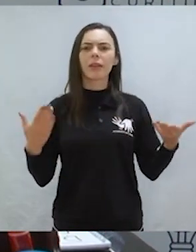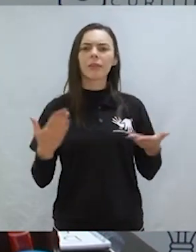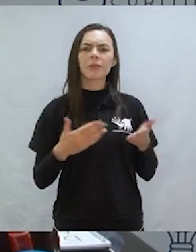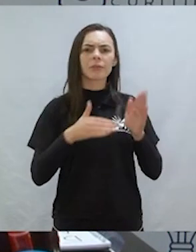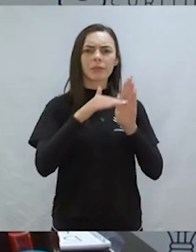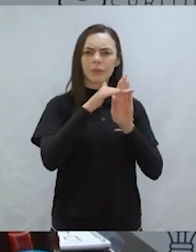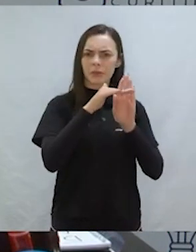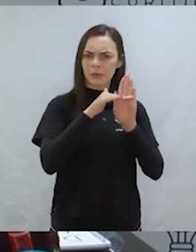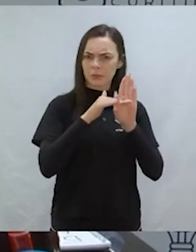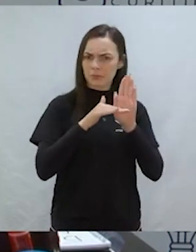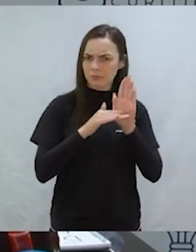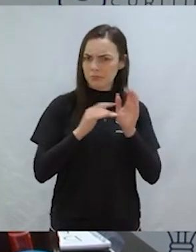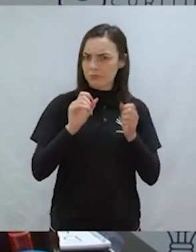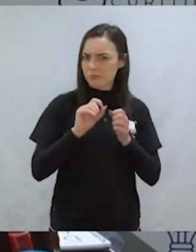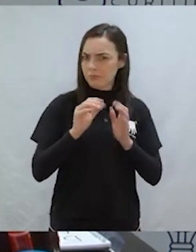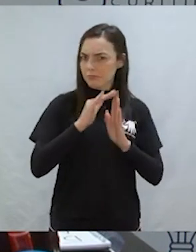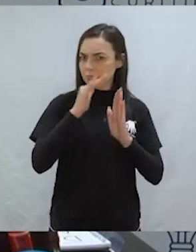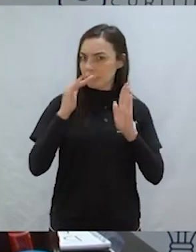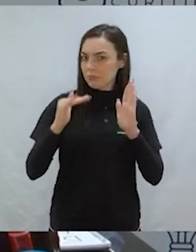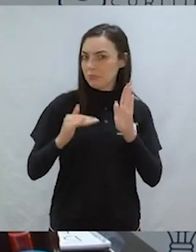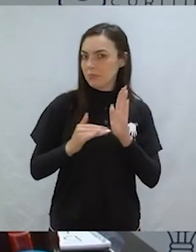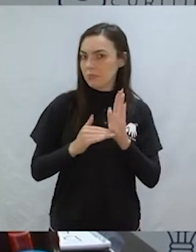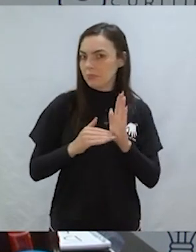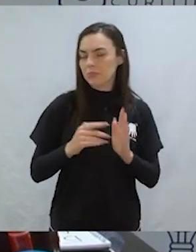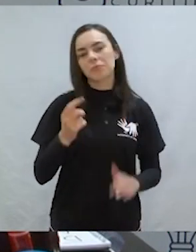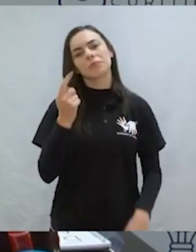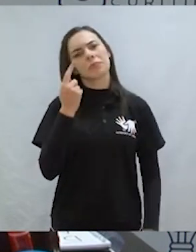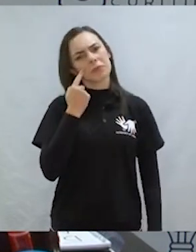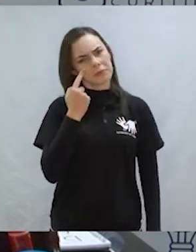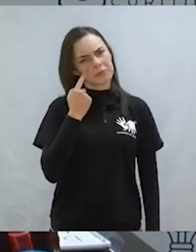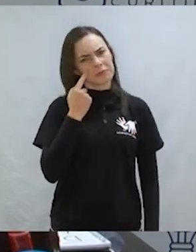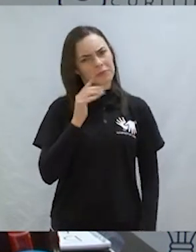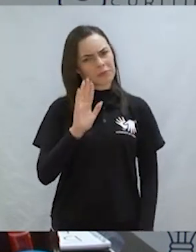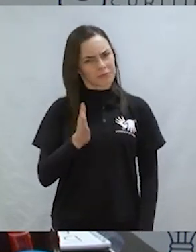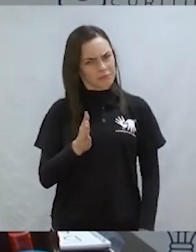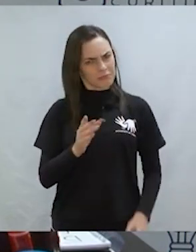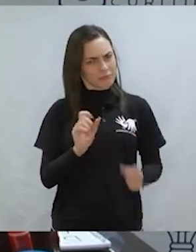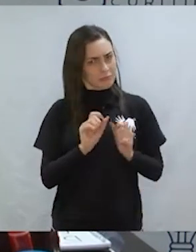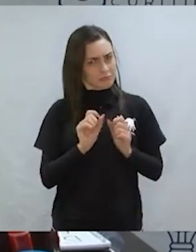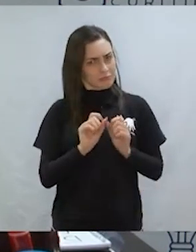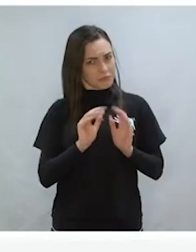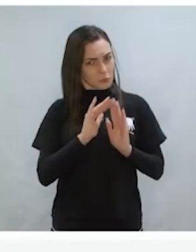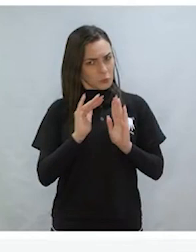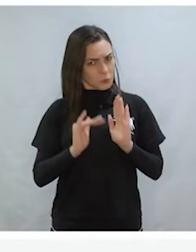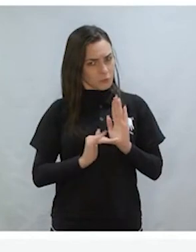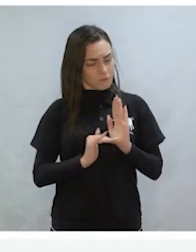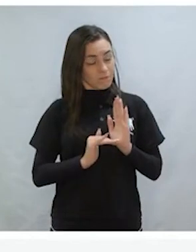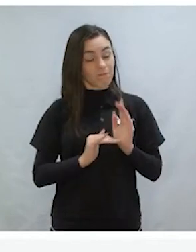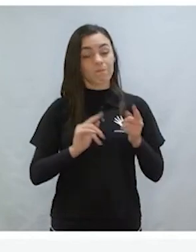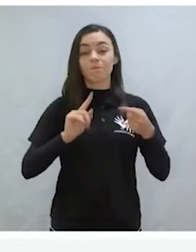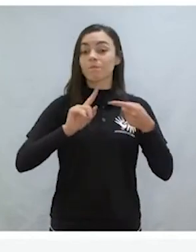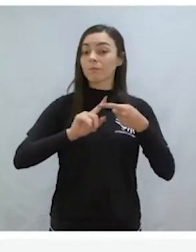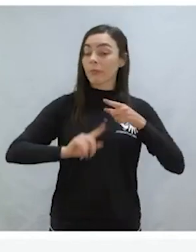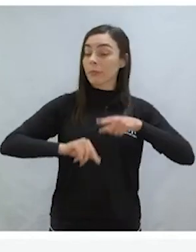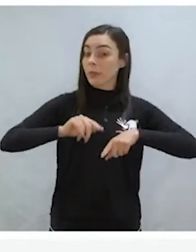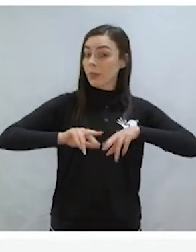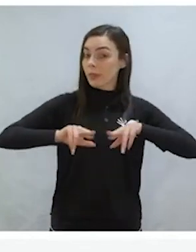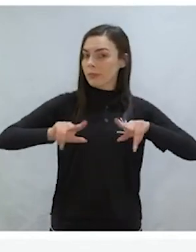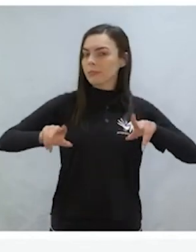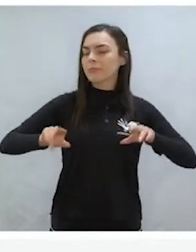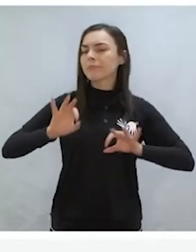nossa rotina nós contemplamos. Vamos ver se fizemos tudo já. Nós separamos